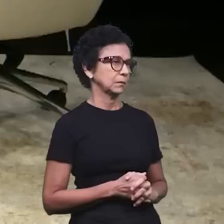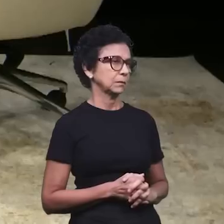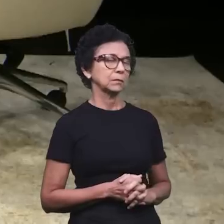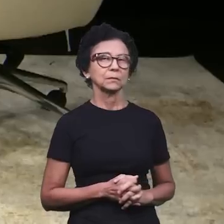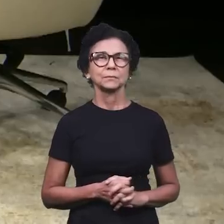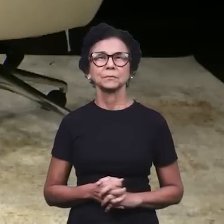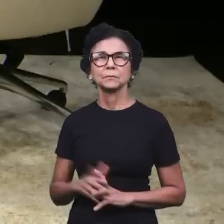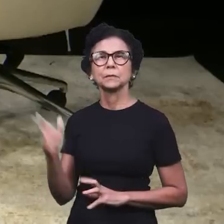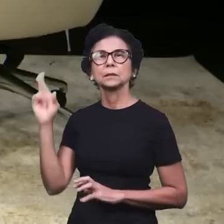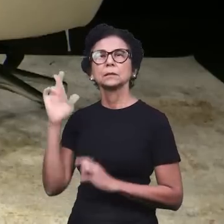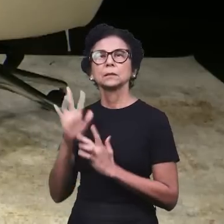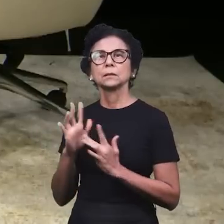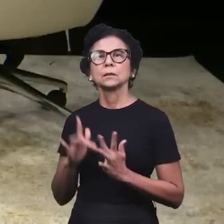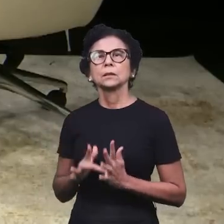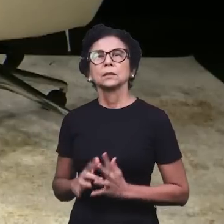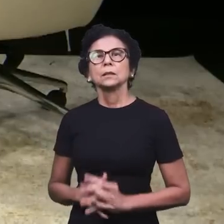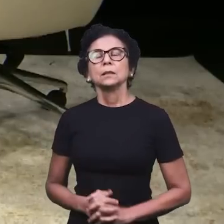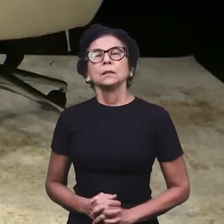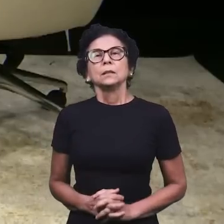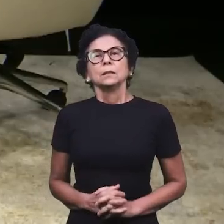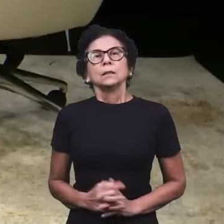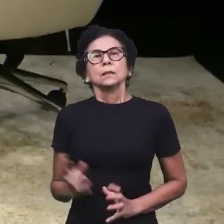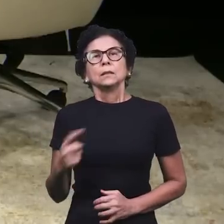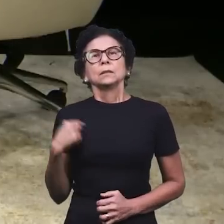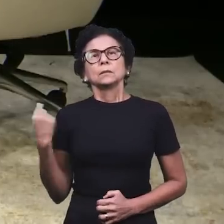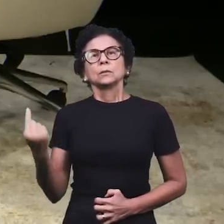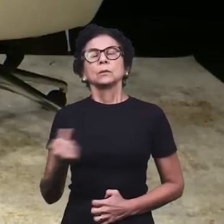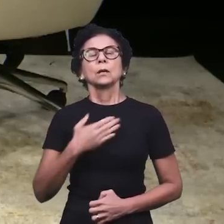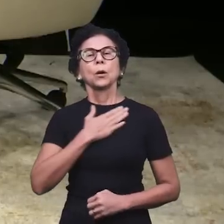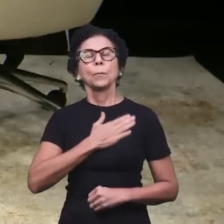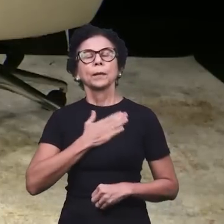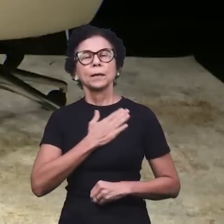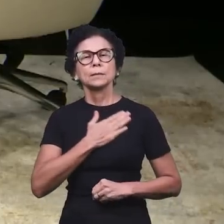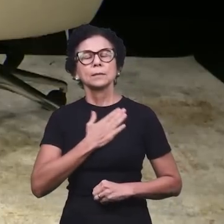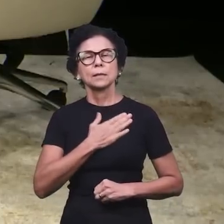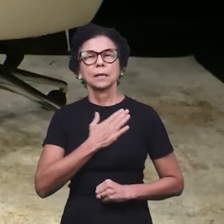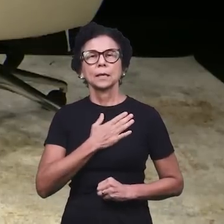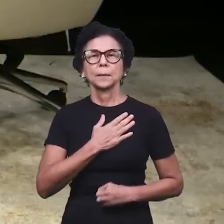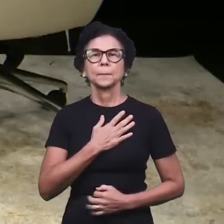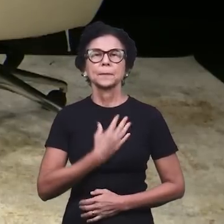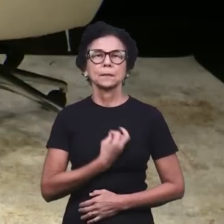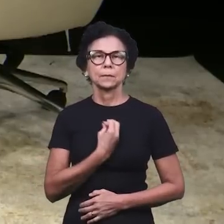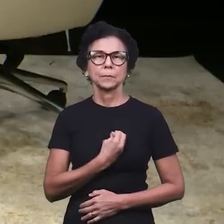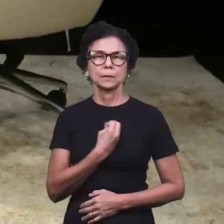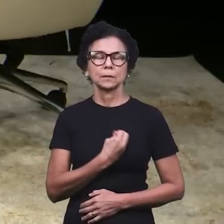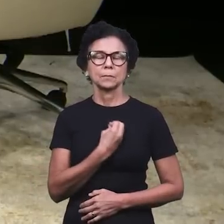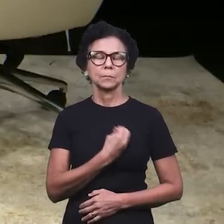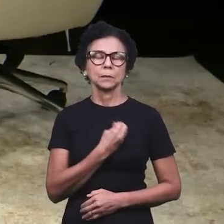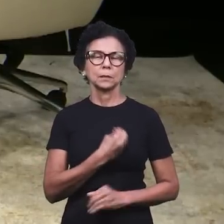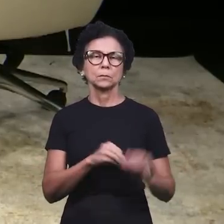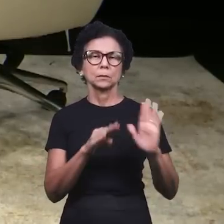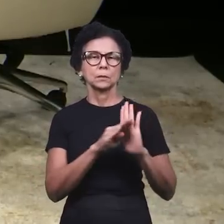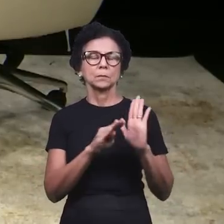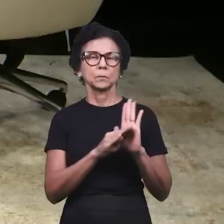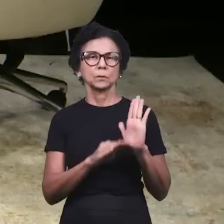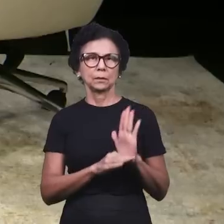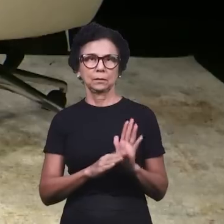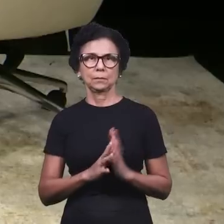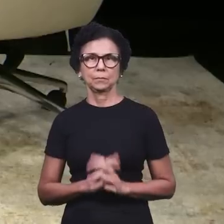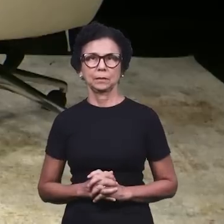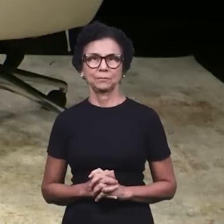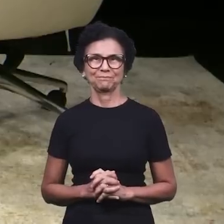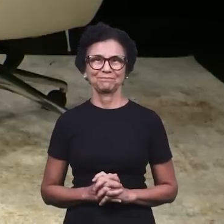paz do Senhor a todos, é um prazer estar aqui com os irmãos, participando desse